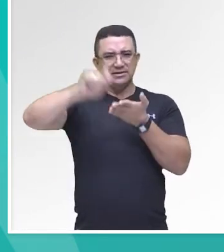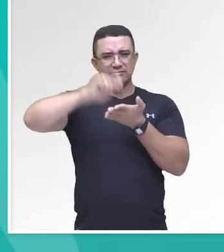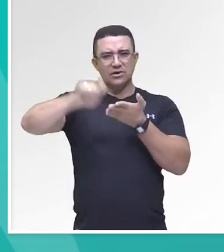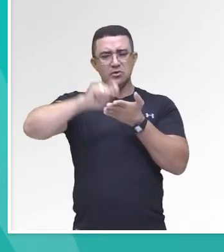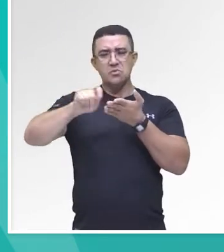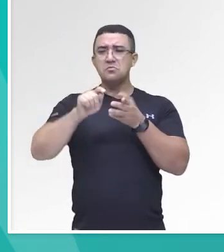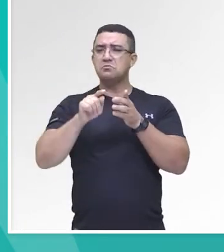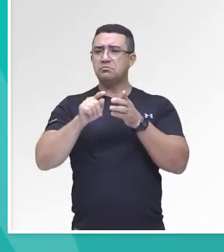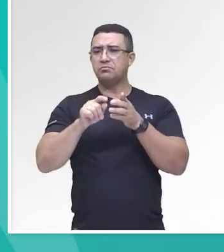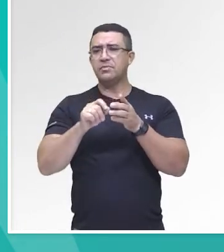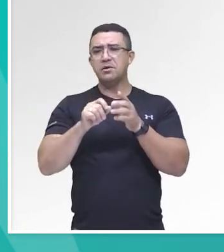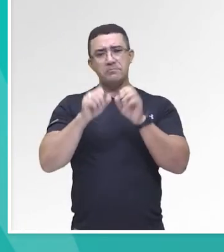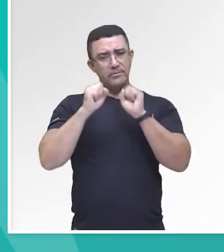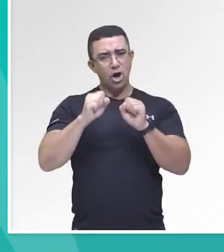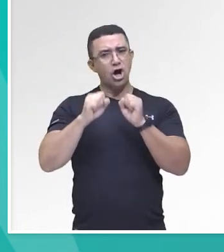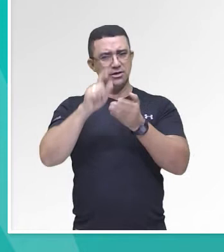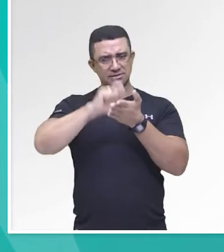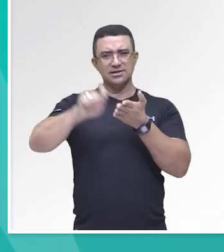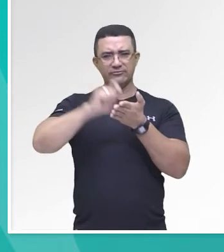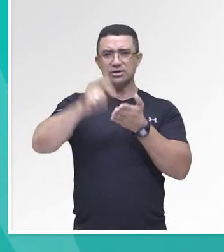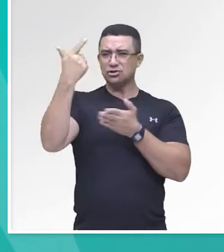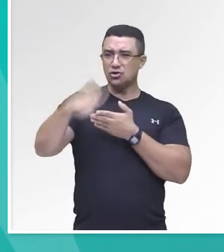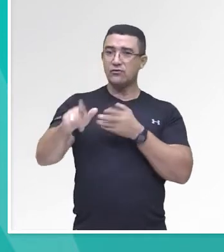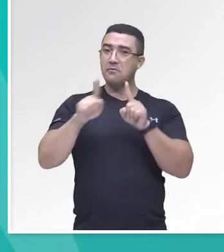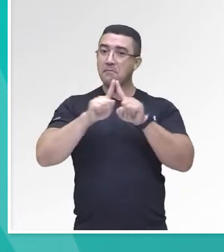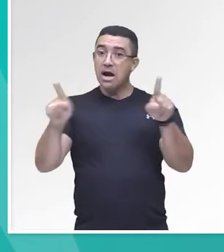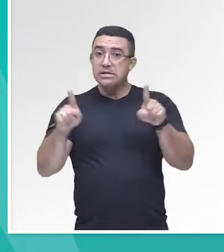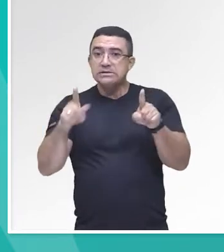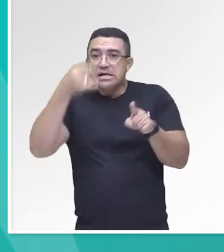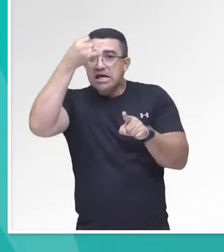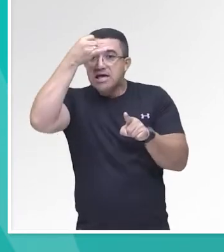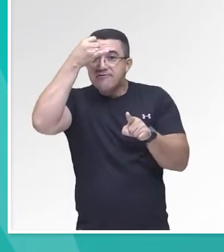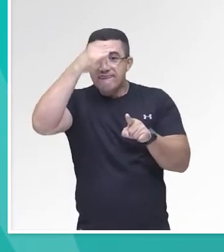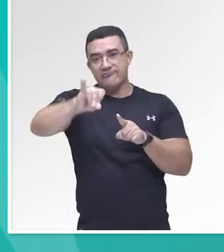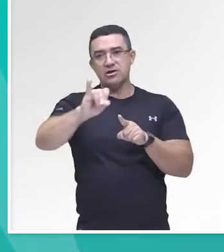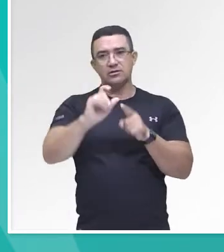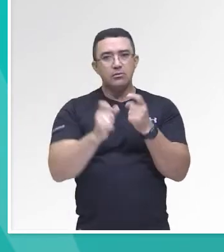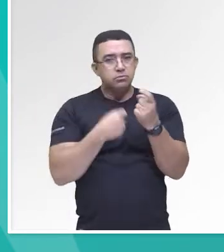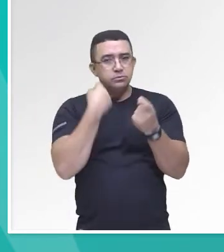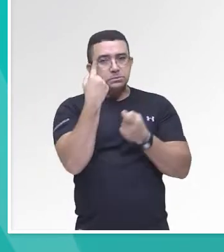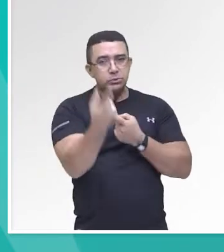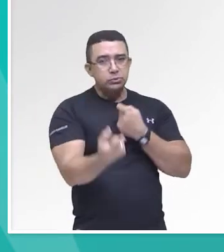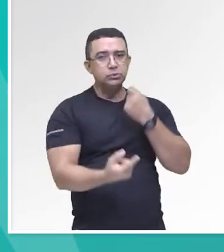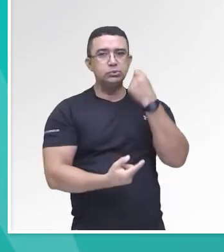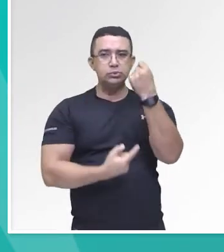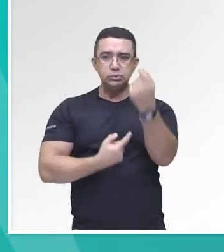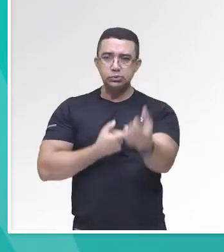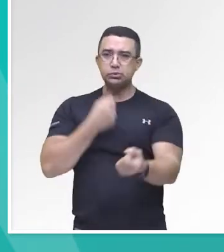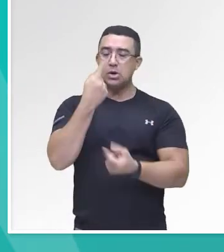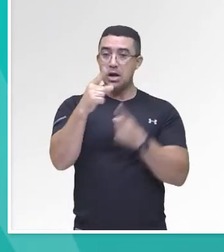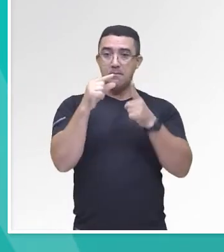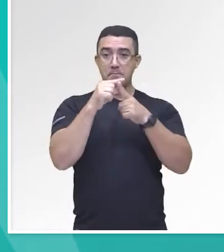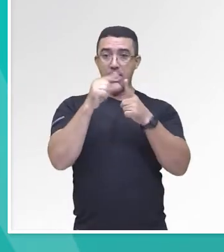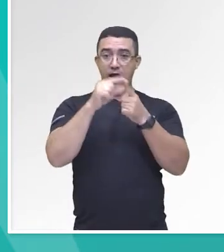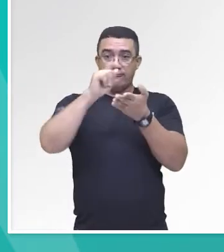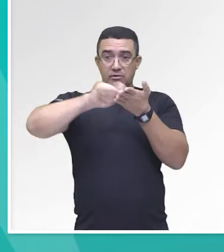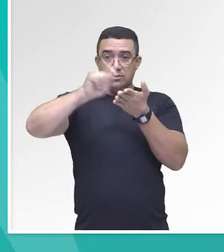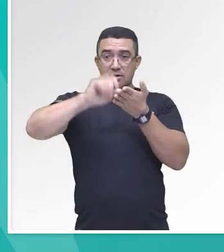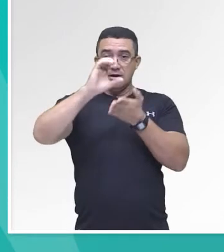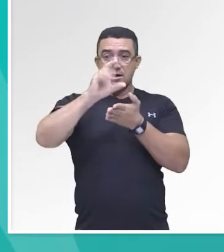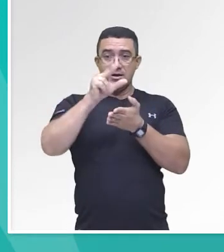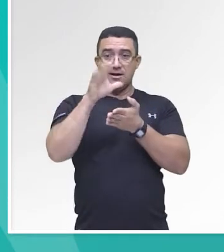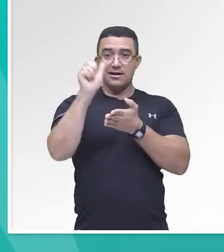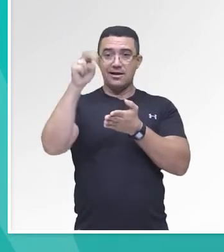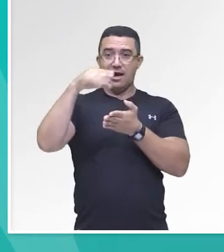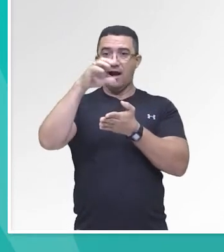criança e você nunca mais vai poder repetir, não. Mas, dado o desenvolvimento do teu texto, você consegue,